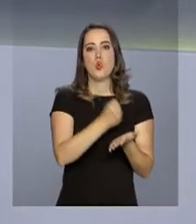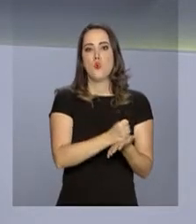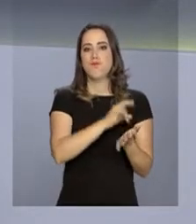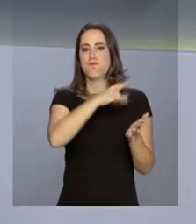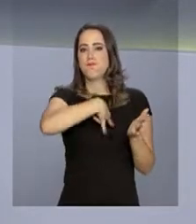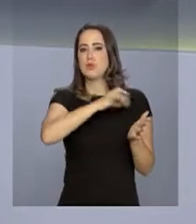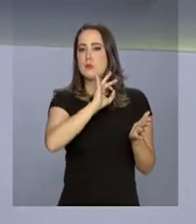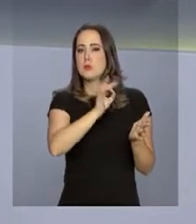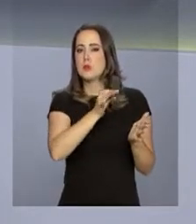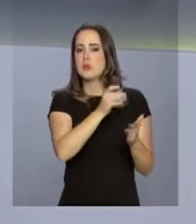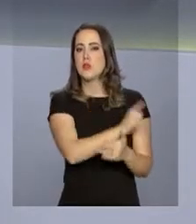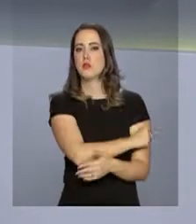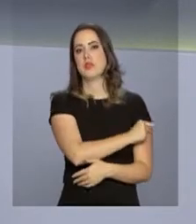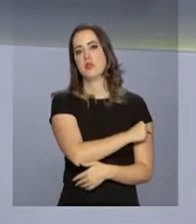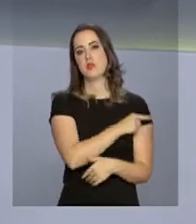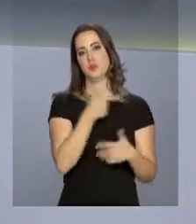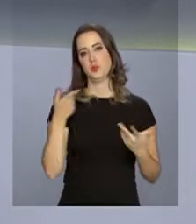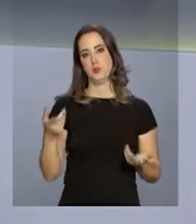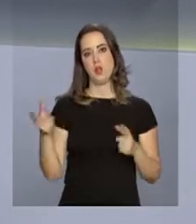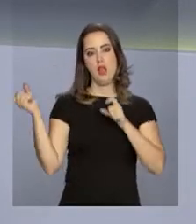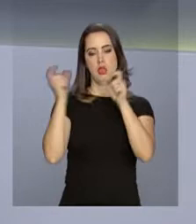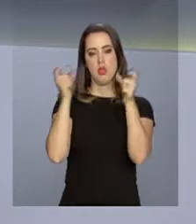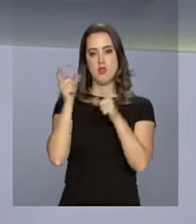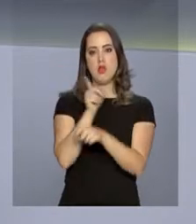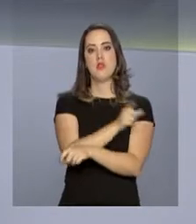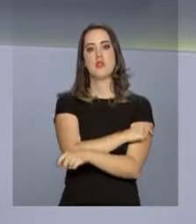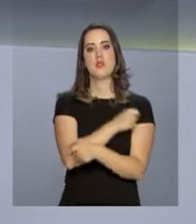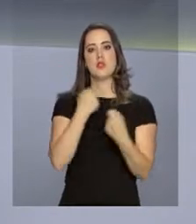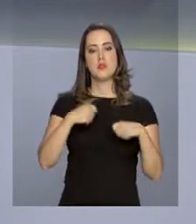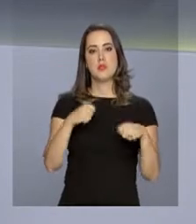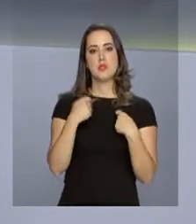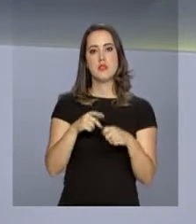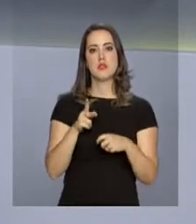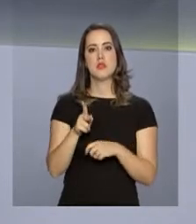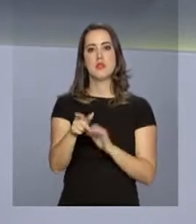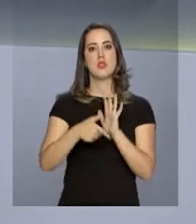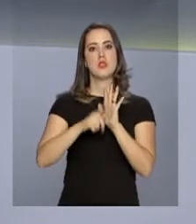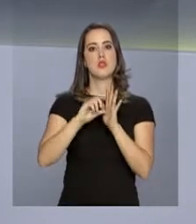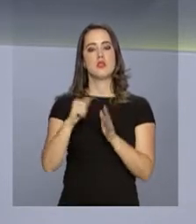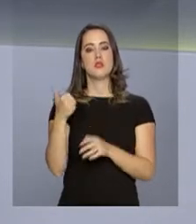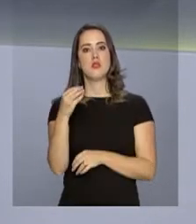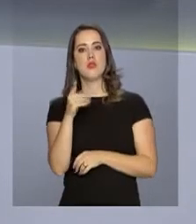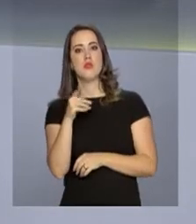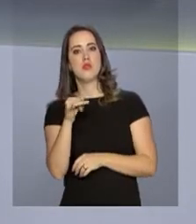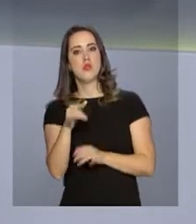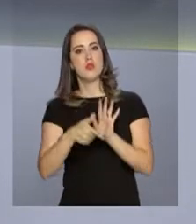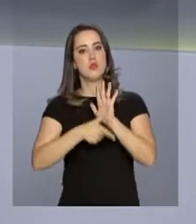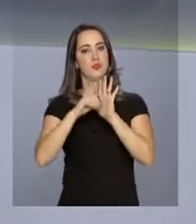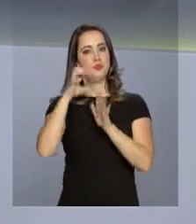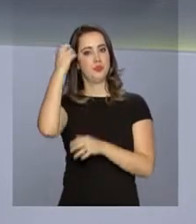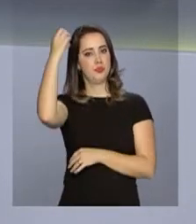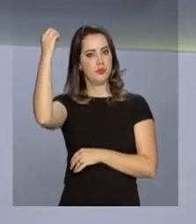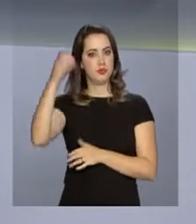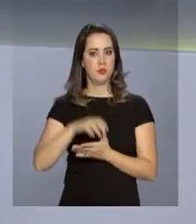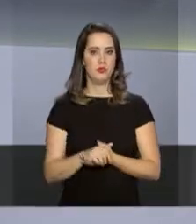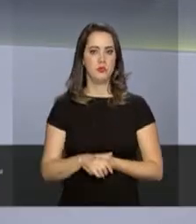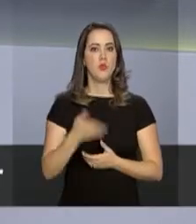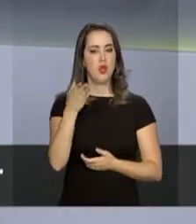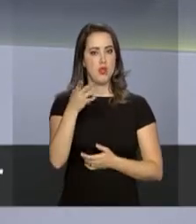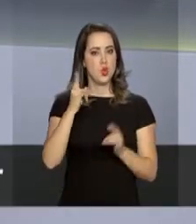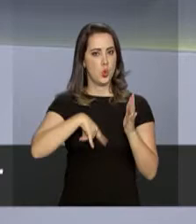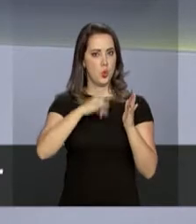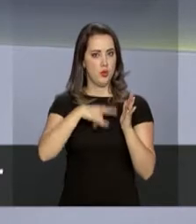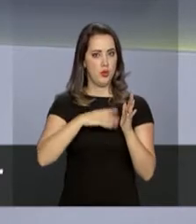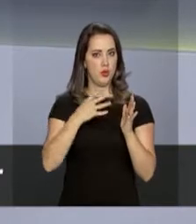de vacinação e atenção as vacinas precisam ser tomadas pelo menos dez dias antes de viajar para